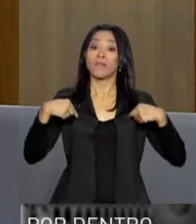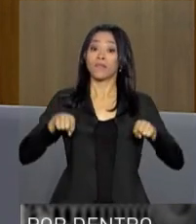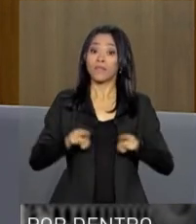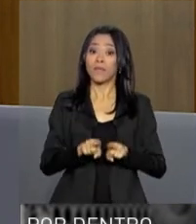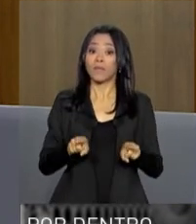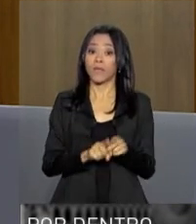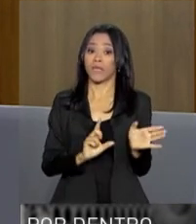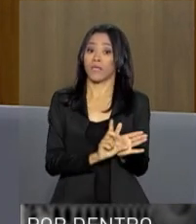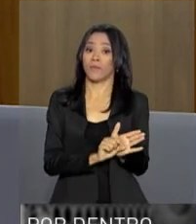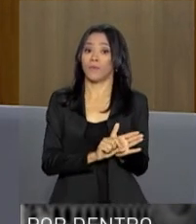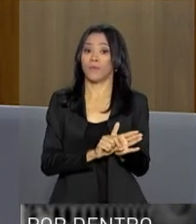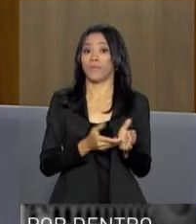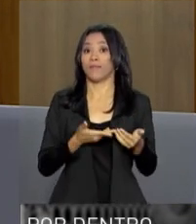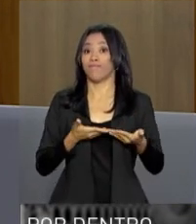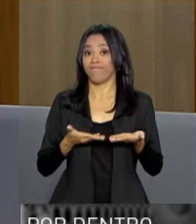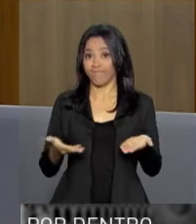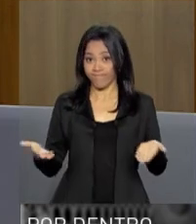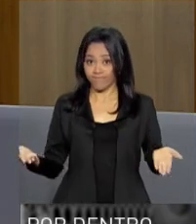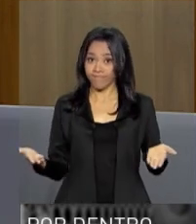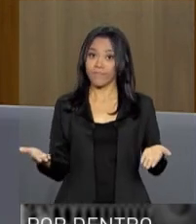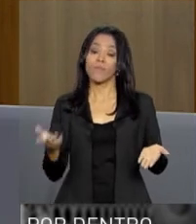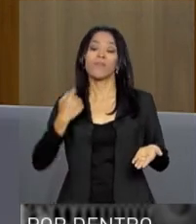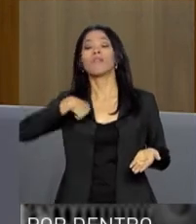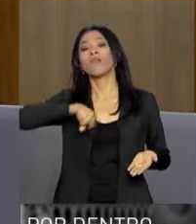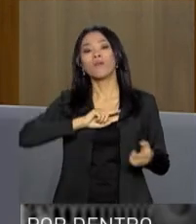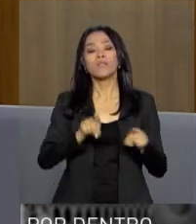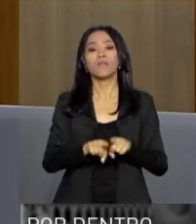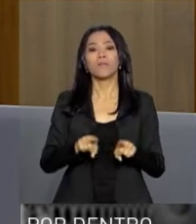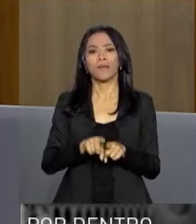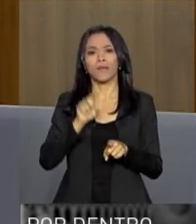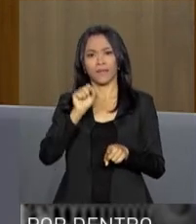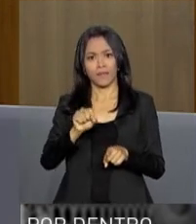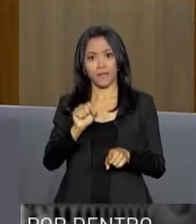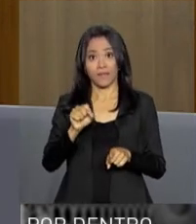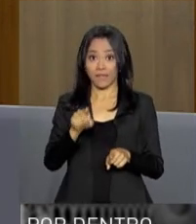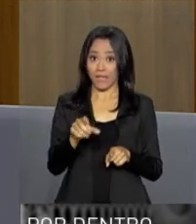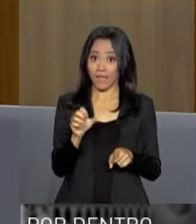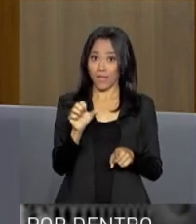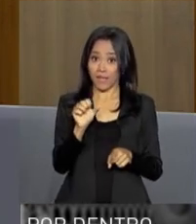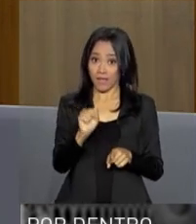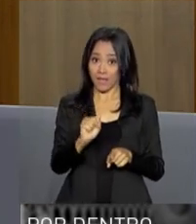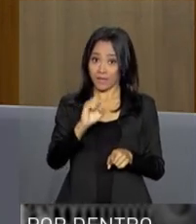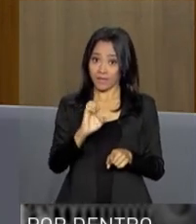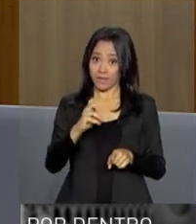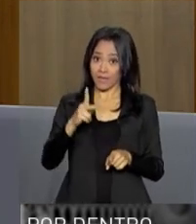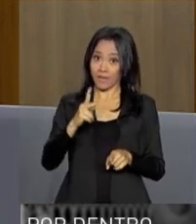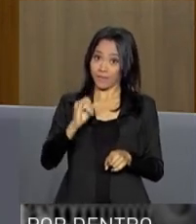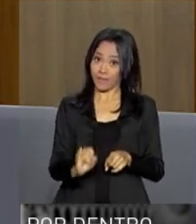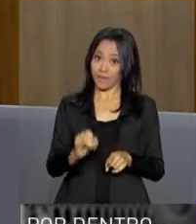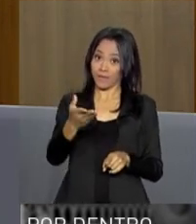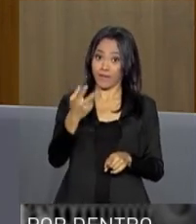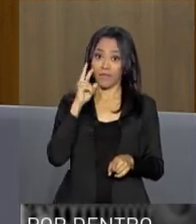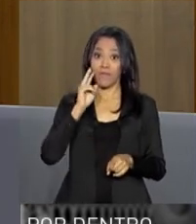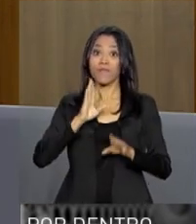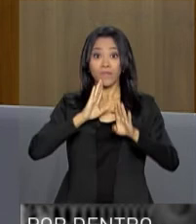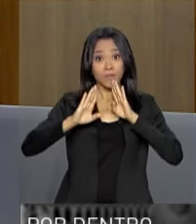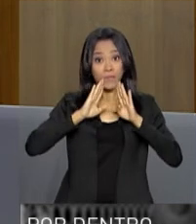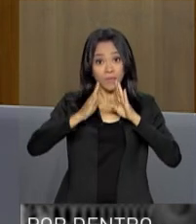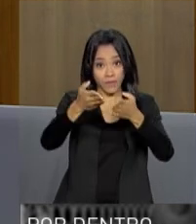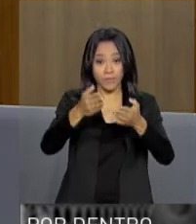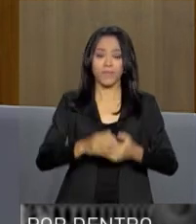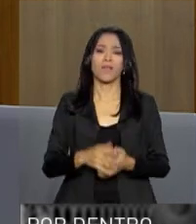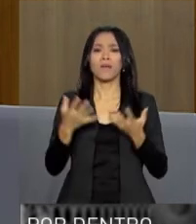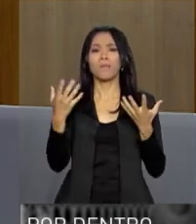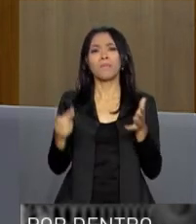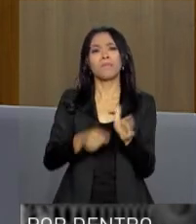no arroba planalto estamos ao vivo também pela página da seppir no facebook secretário vamos então a nossa primeira participação